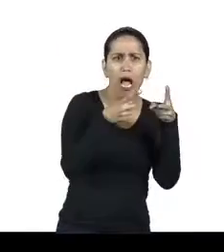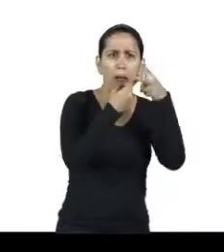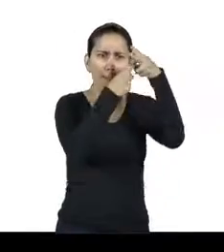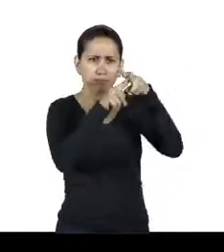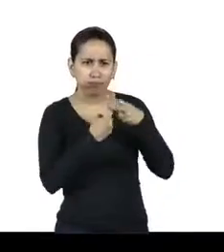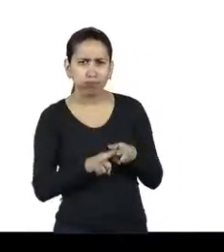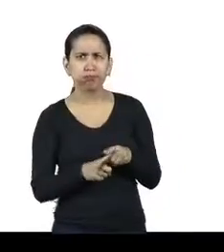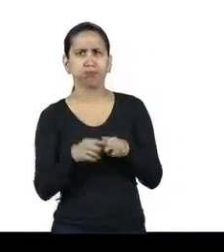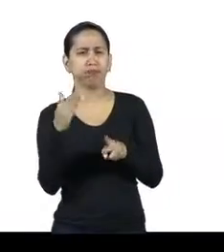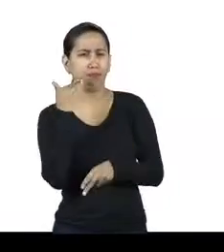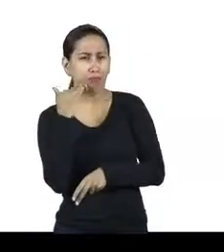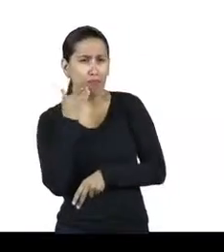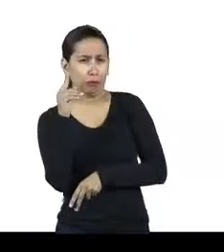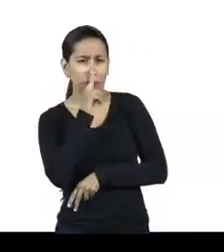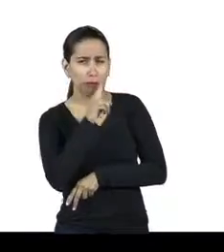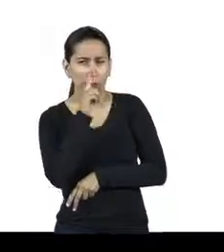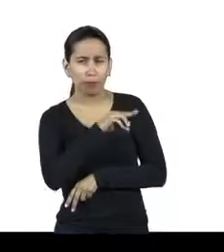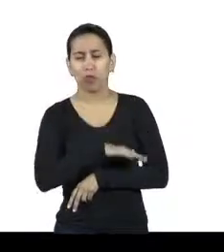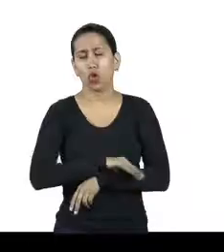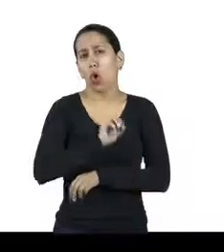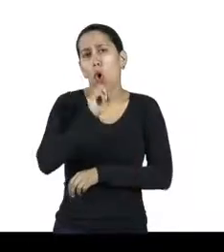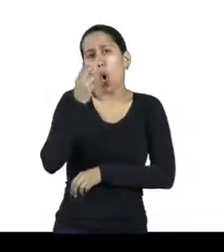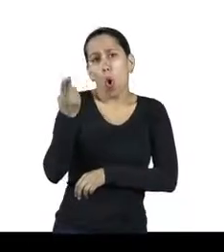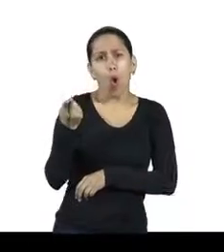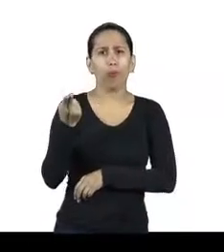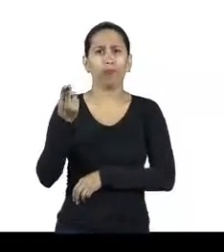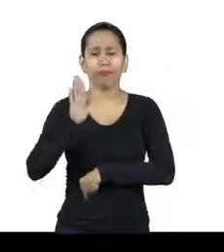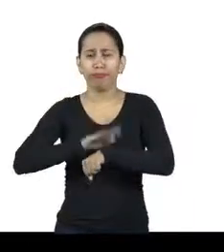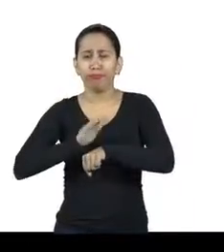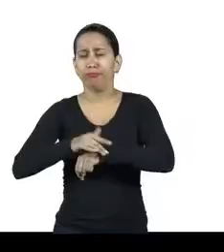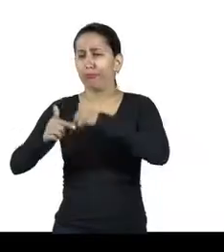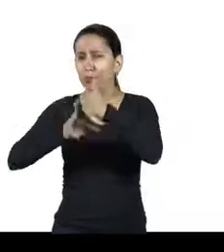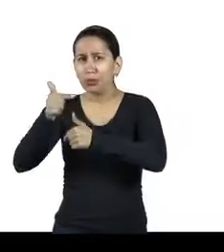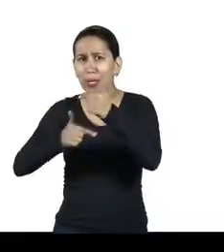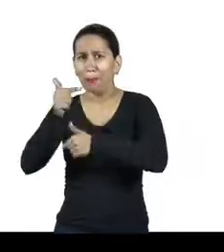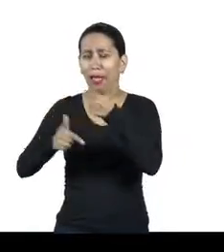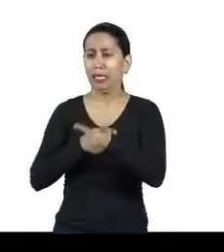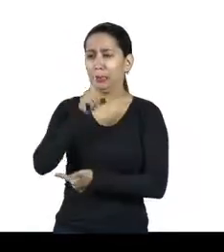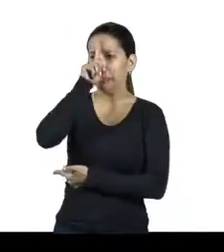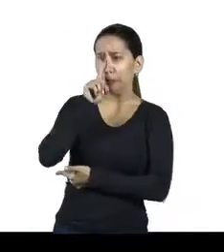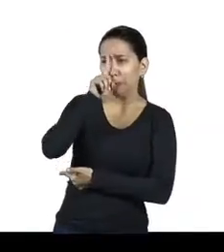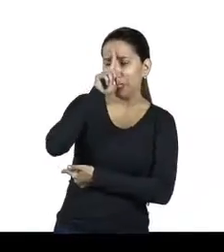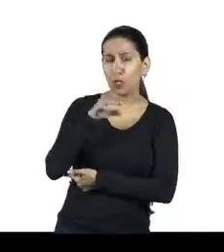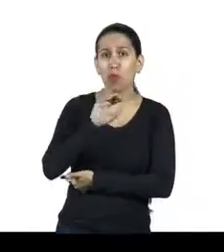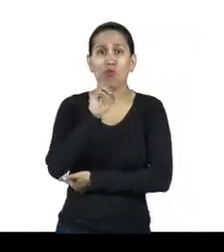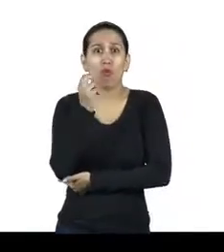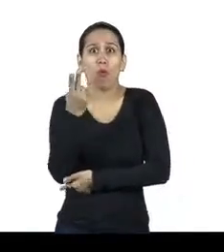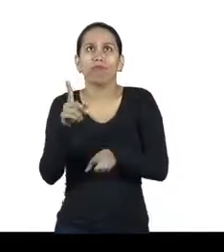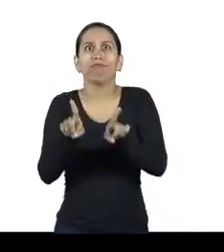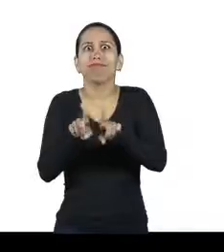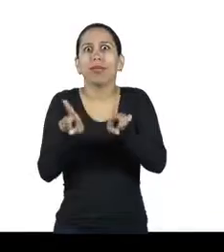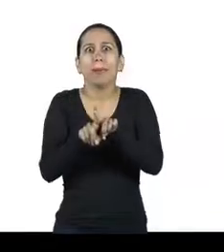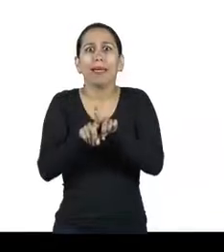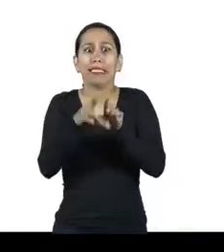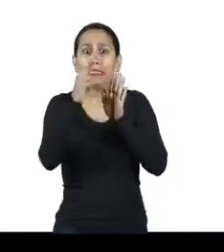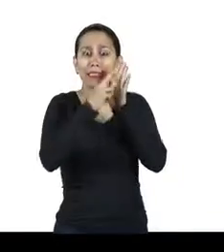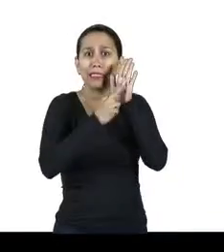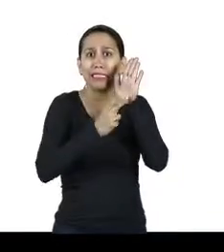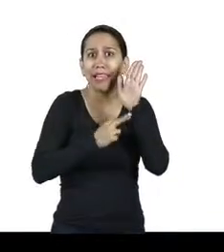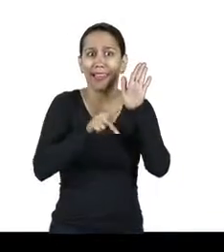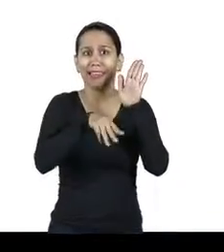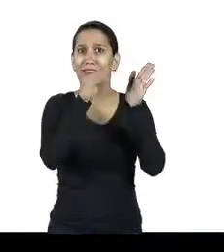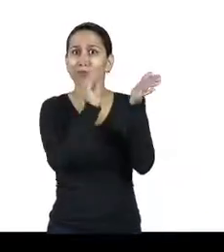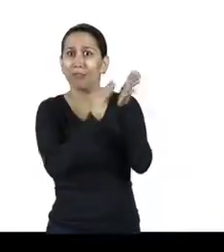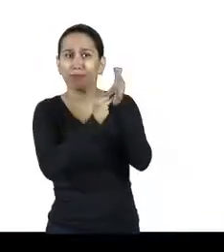sem funcionar corretamente, se algum processo de trabalho parece arriscado ou ainda se algum procedimento de segurança não está sendo